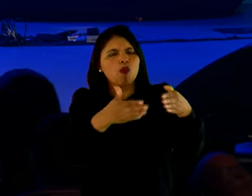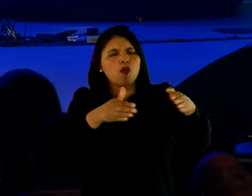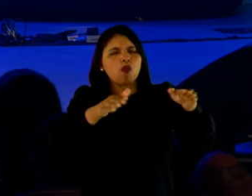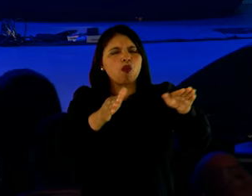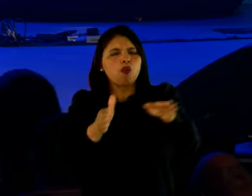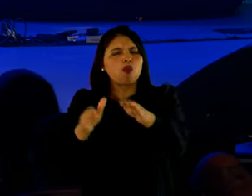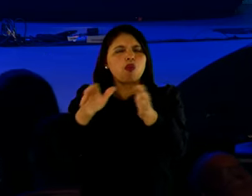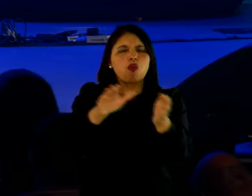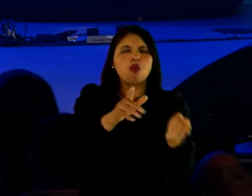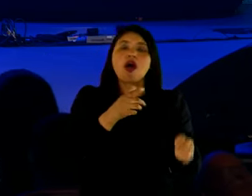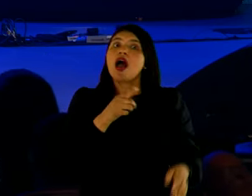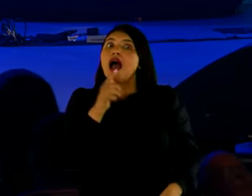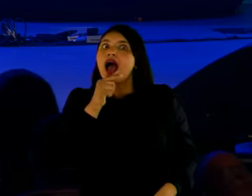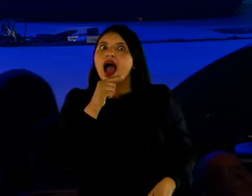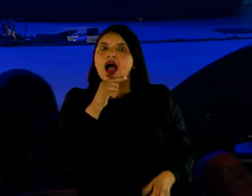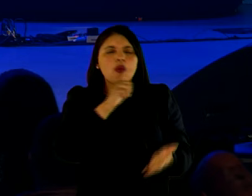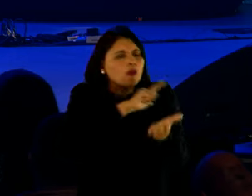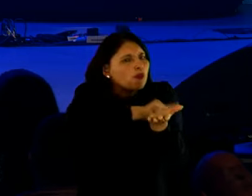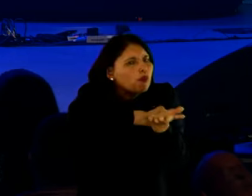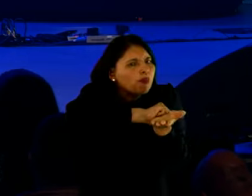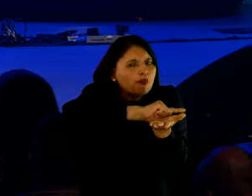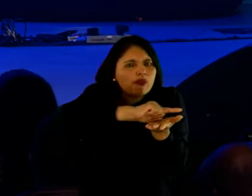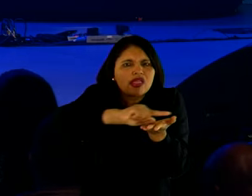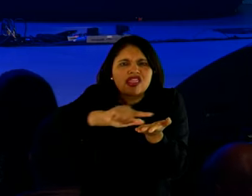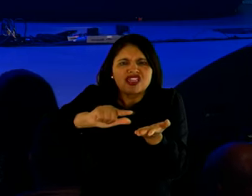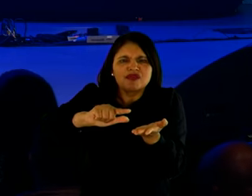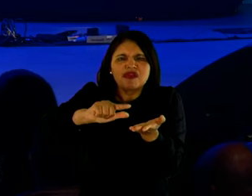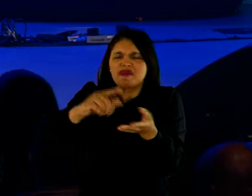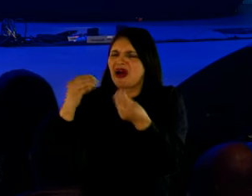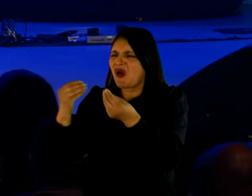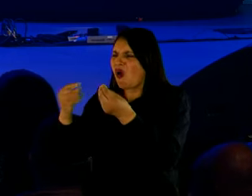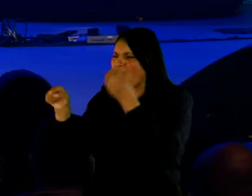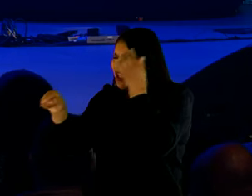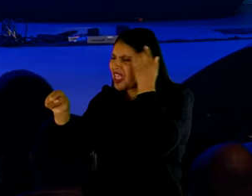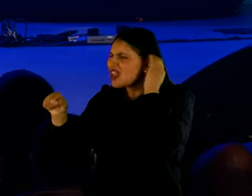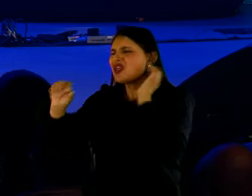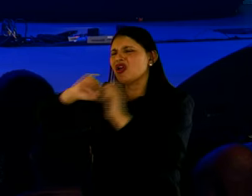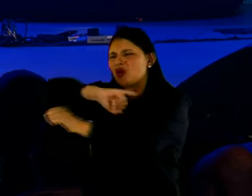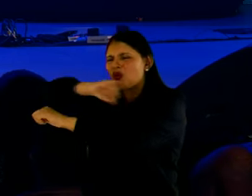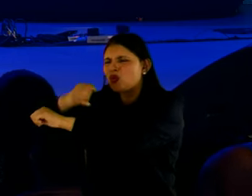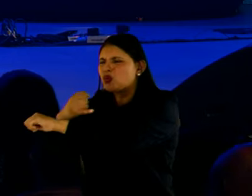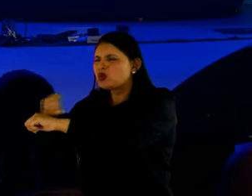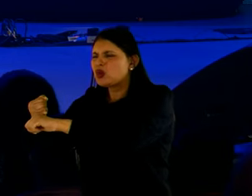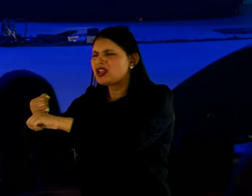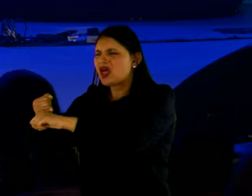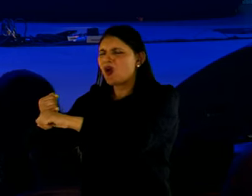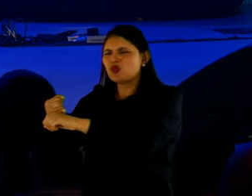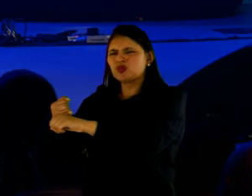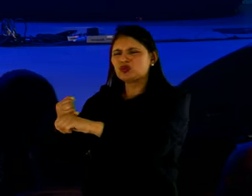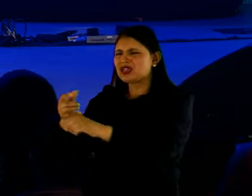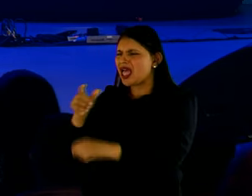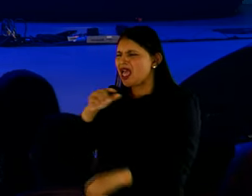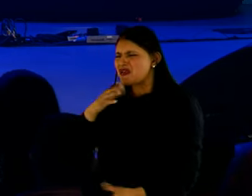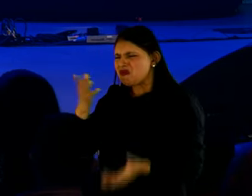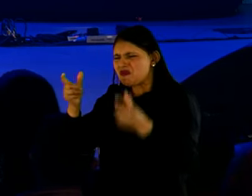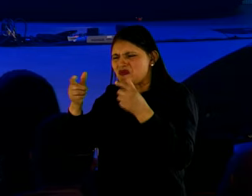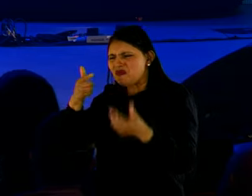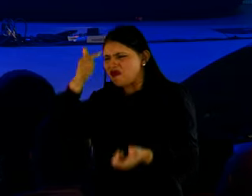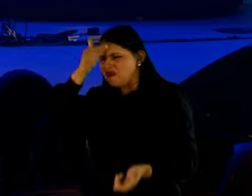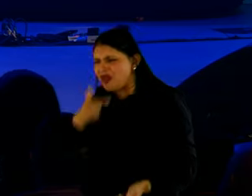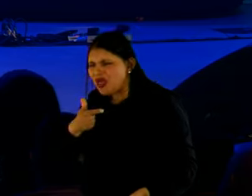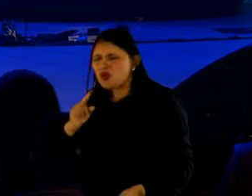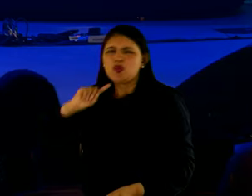que pode esse homem de Deus, esse profeta me mandar tomar banho num rio barrento como Jordão? Eu não quero, eu não vou.